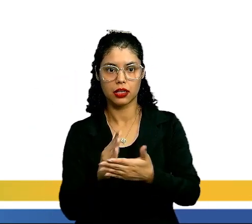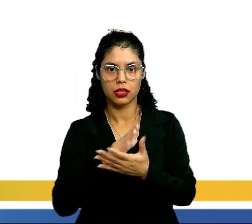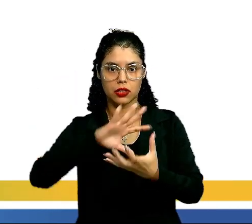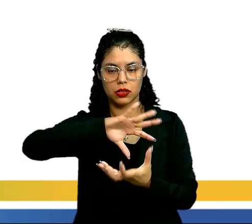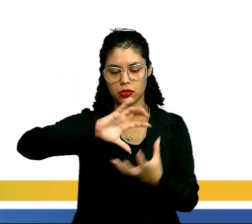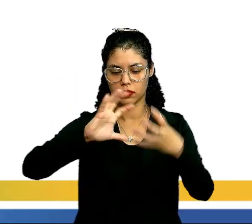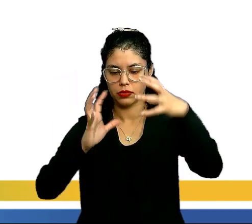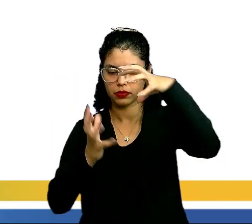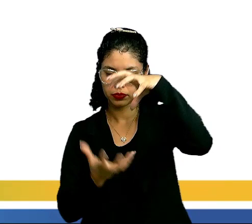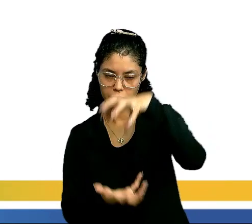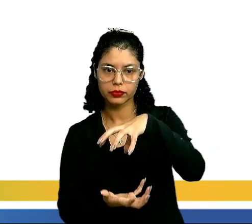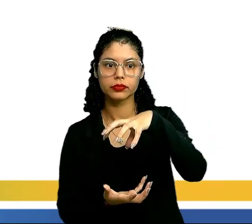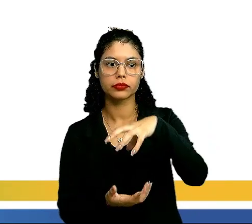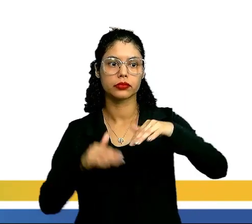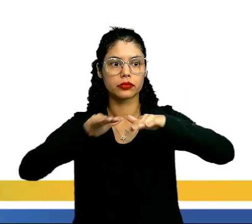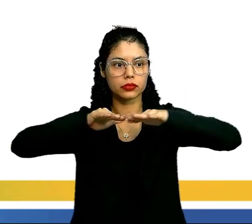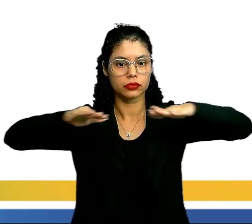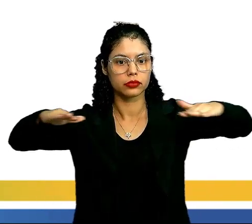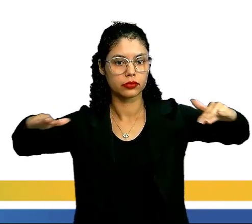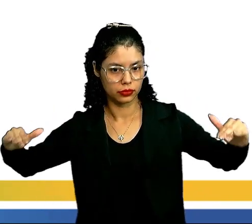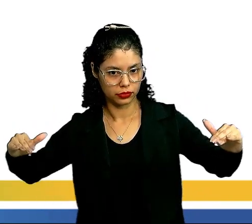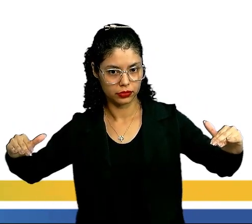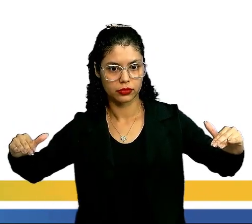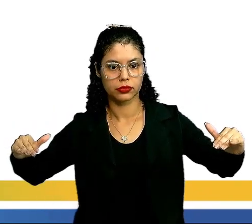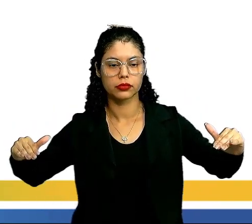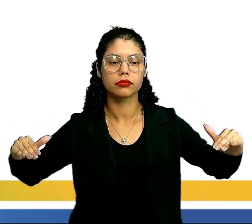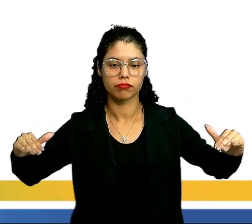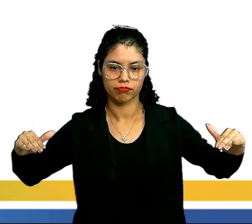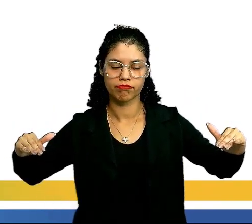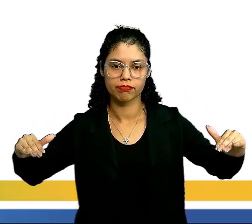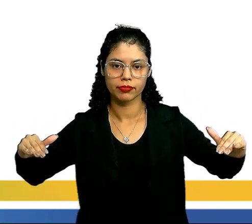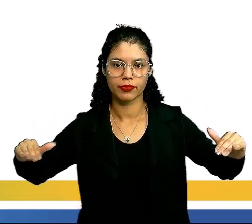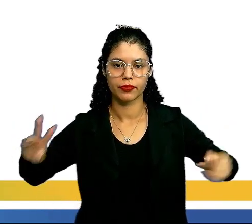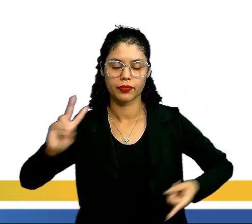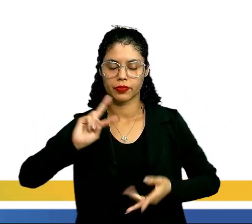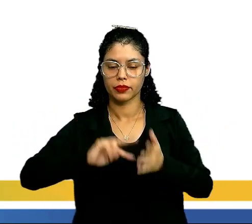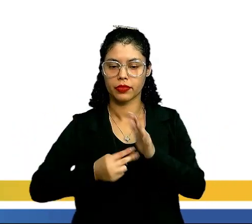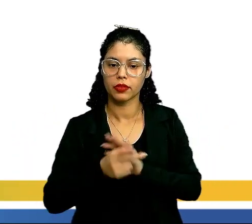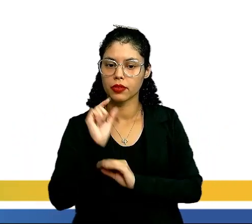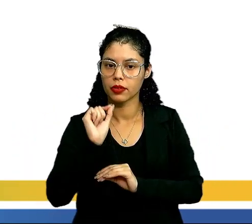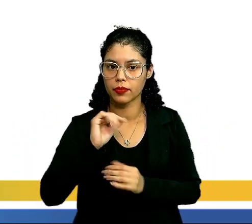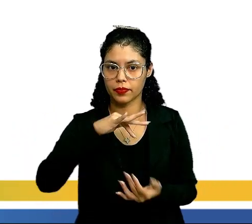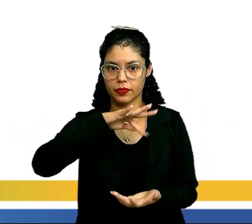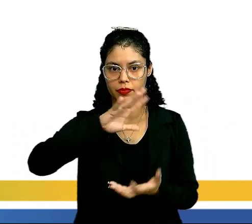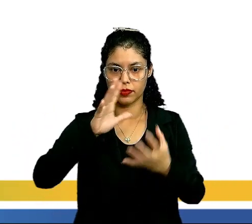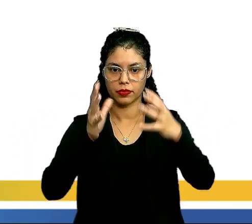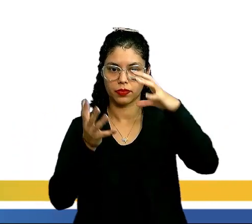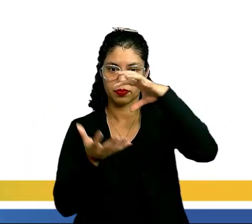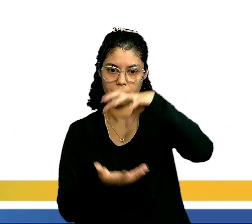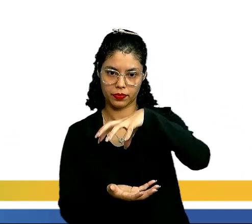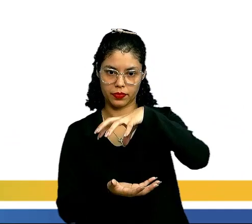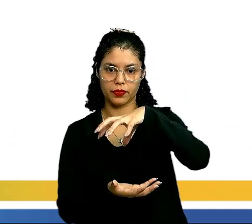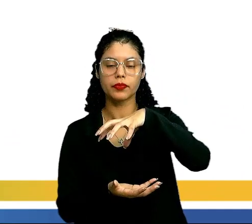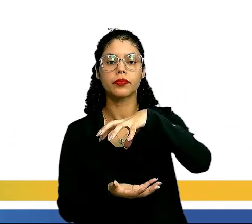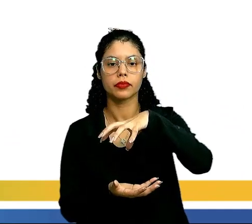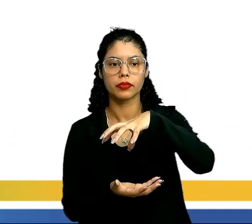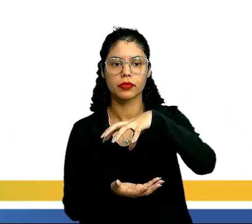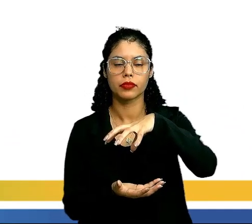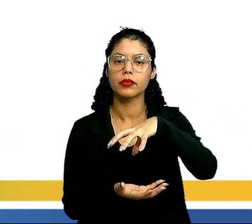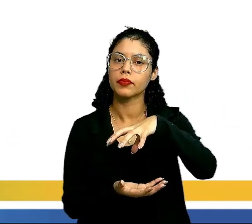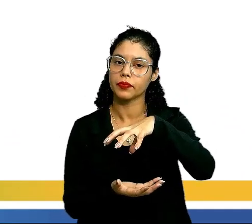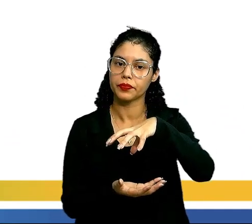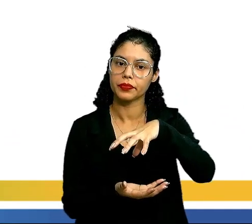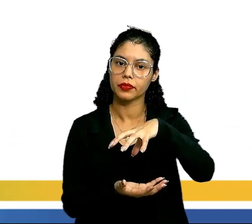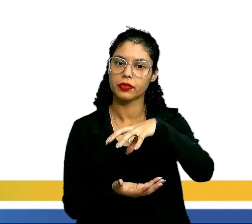algo esférico em uma superfície plana. O que eu estou querendo dizer? Que a Terra ela é uma forma esférica, que a